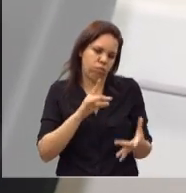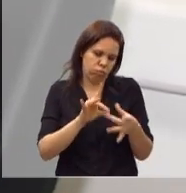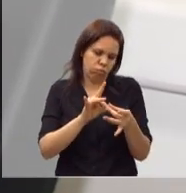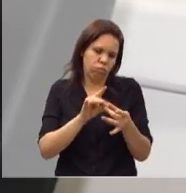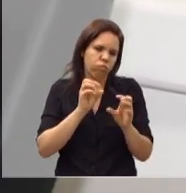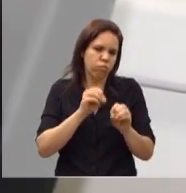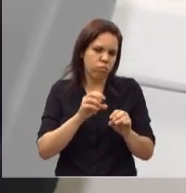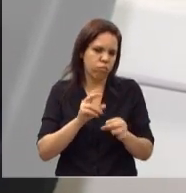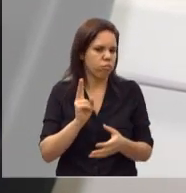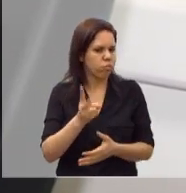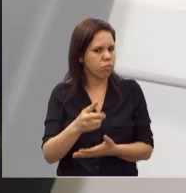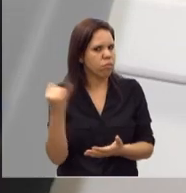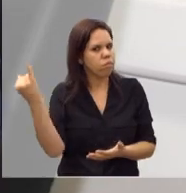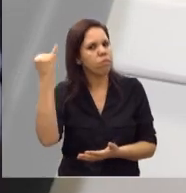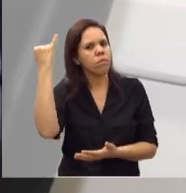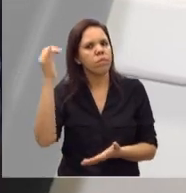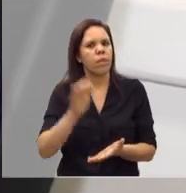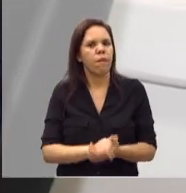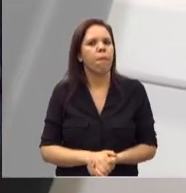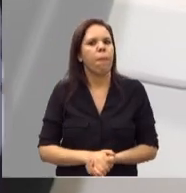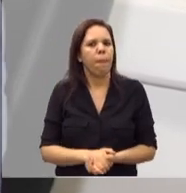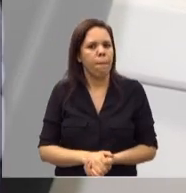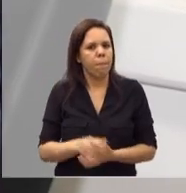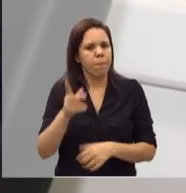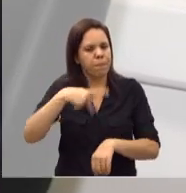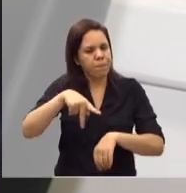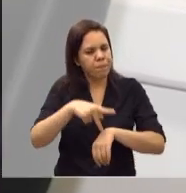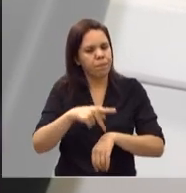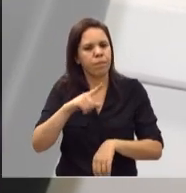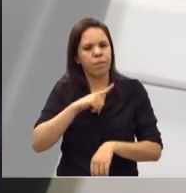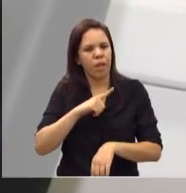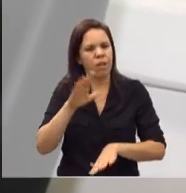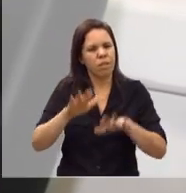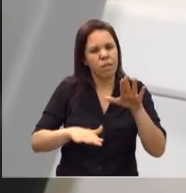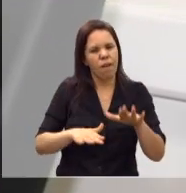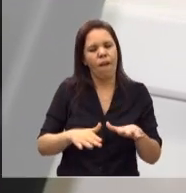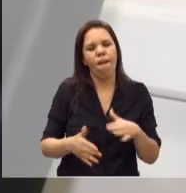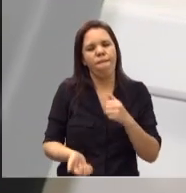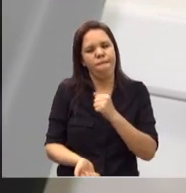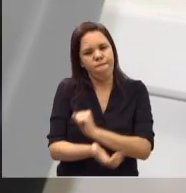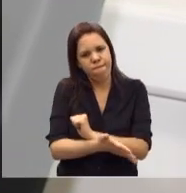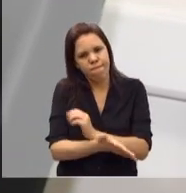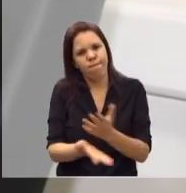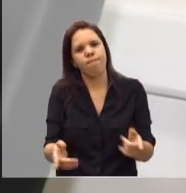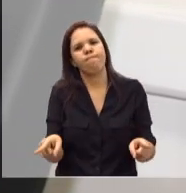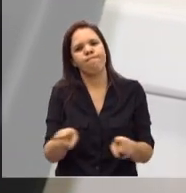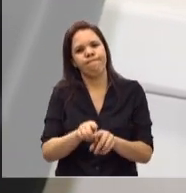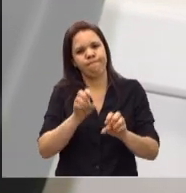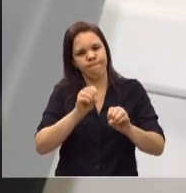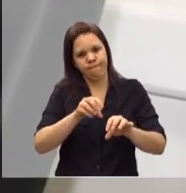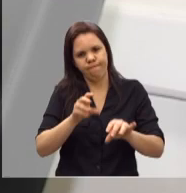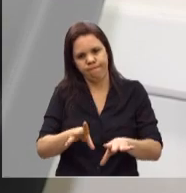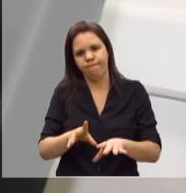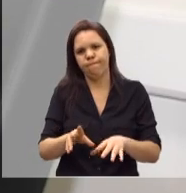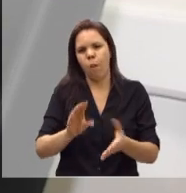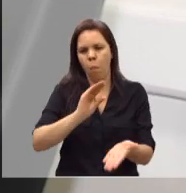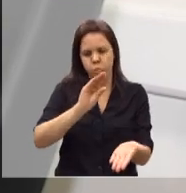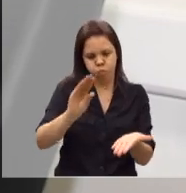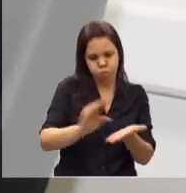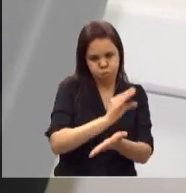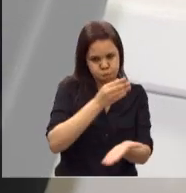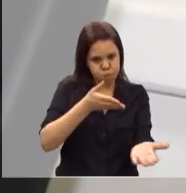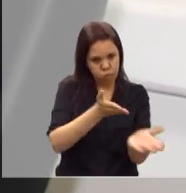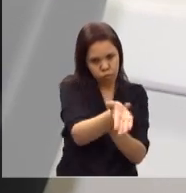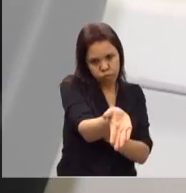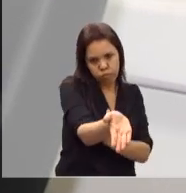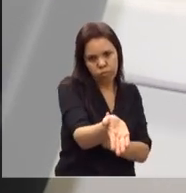né? A educação é sempre importante. Esse país tem sido muito enganado na parte de educação. Verbas estão sendo desviadas,